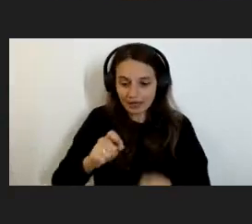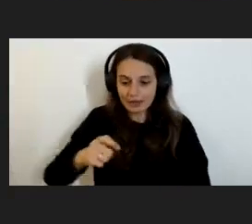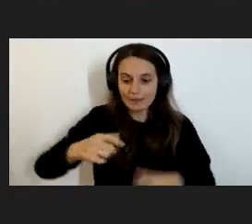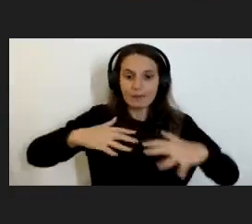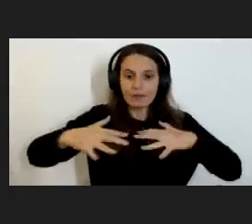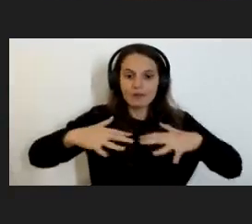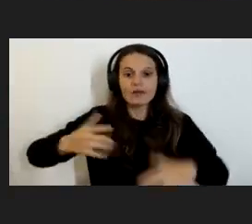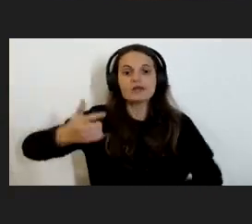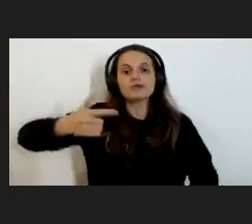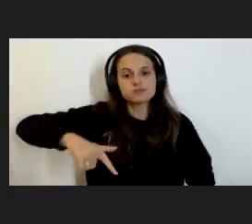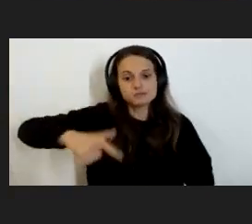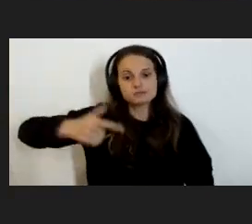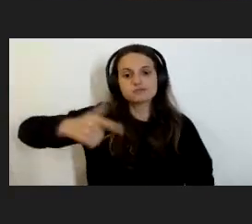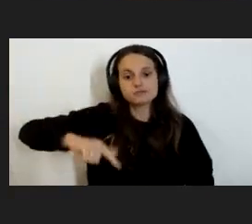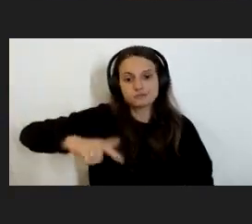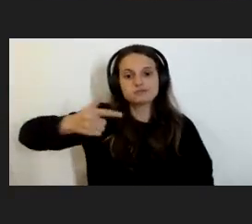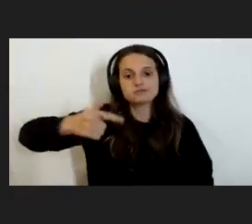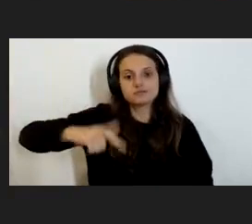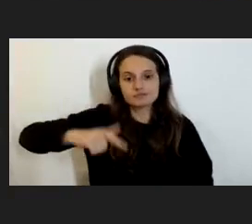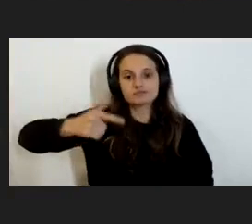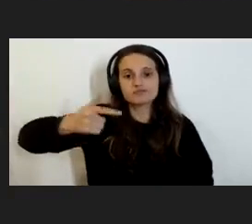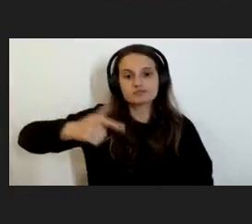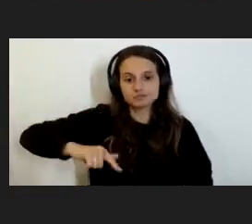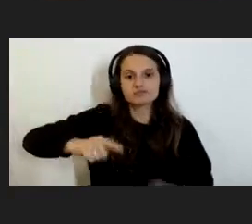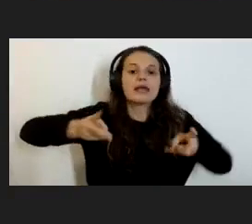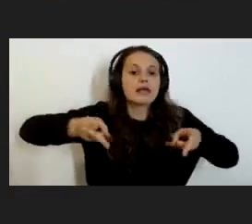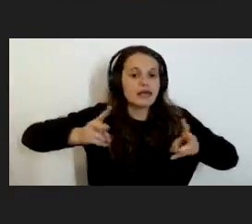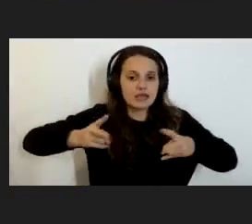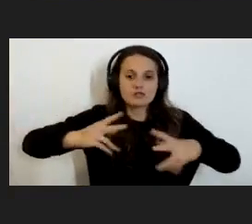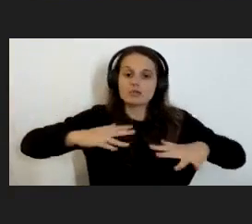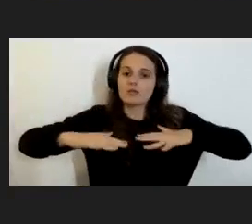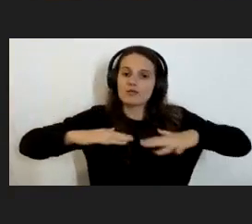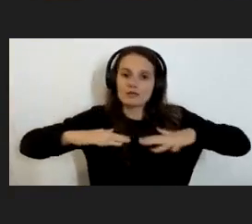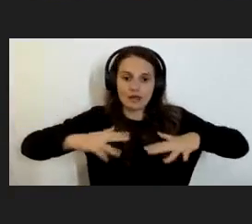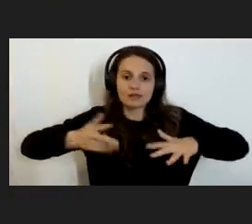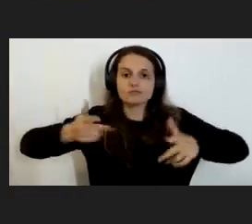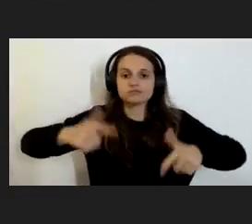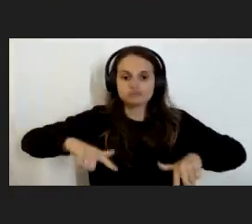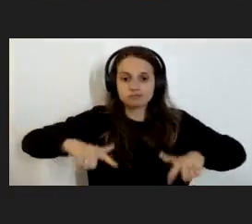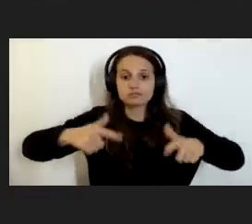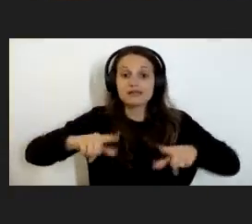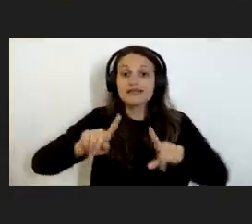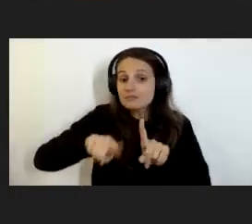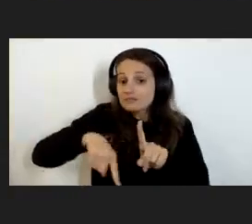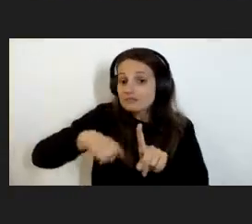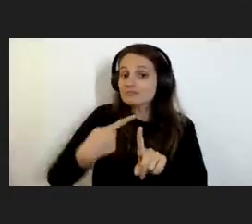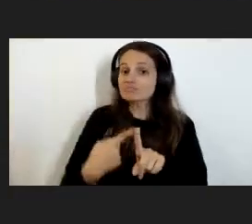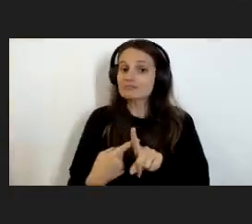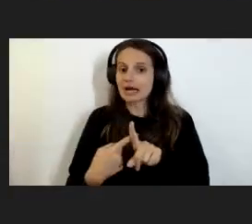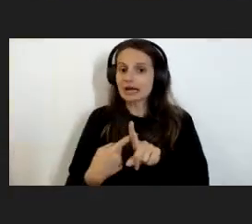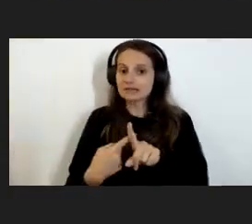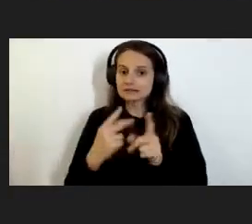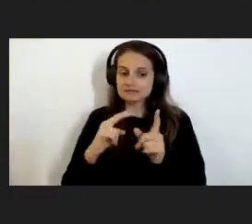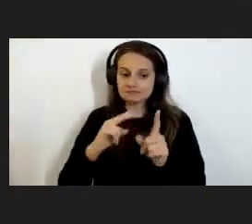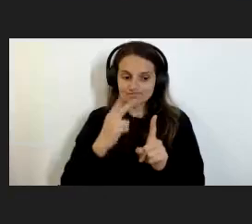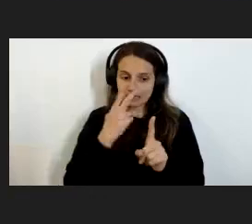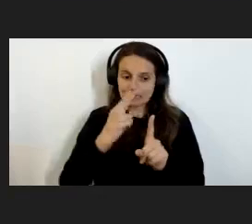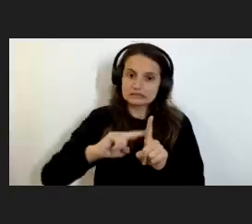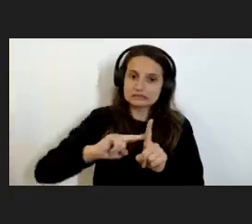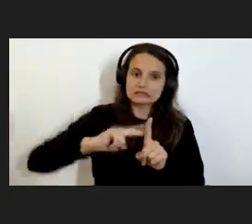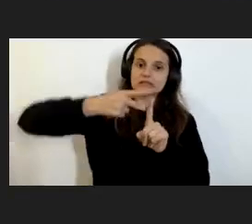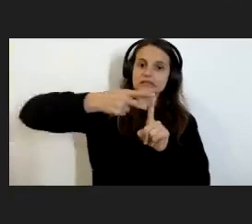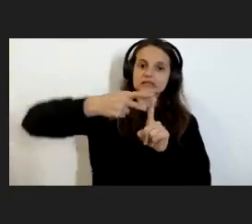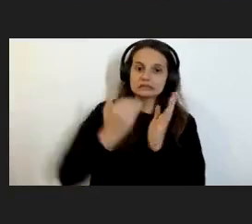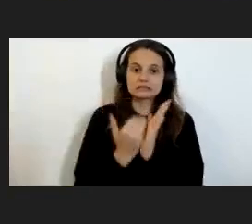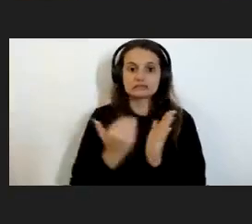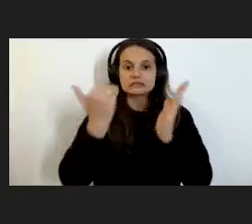tá? É isso mesmo, movimentos repetitivos somados à sobrecarga funcional. Por